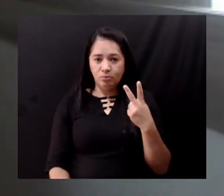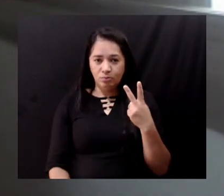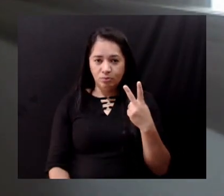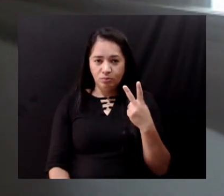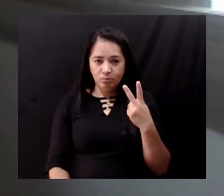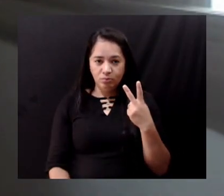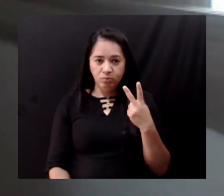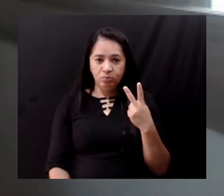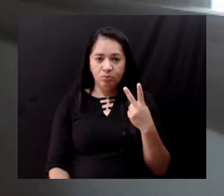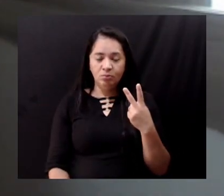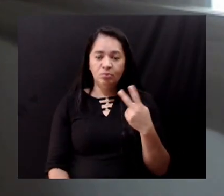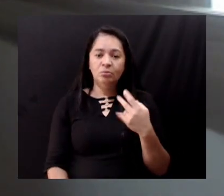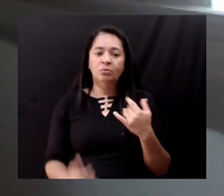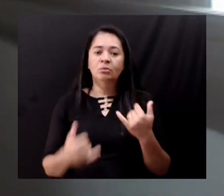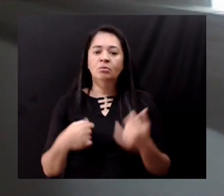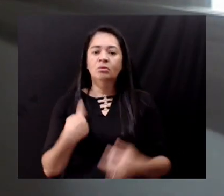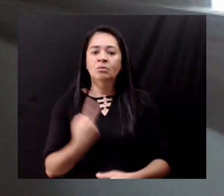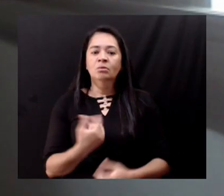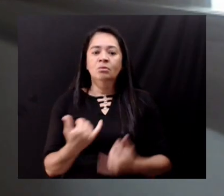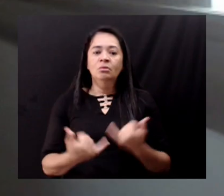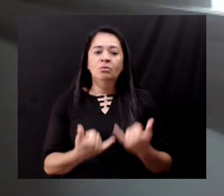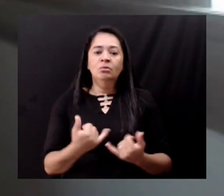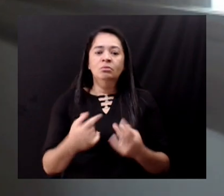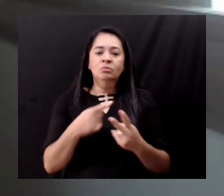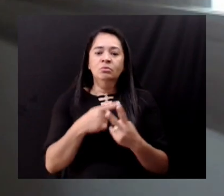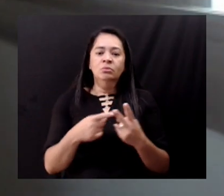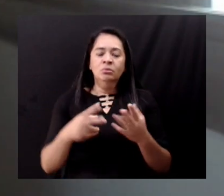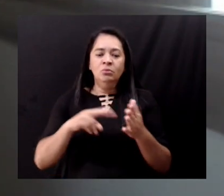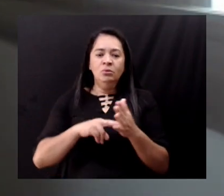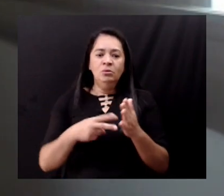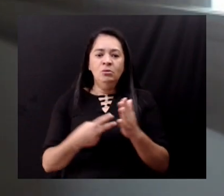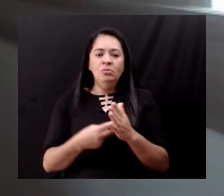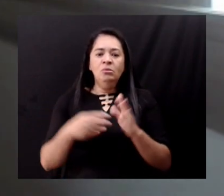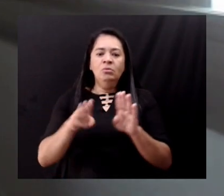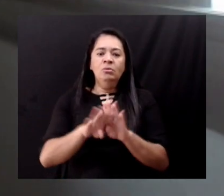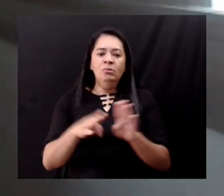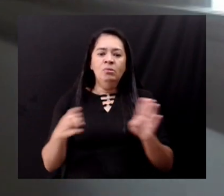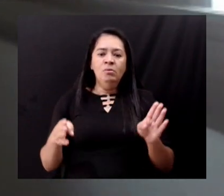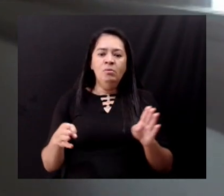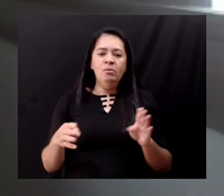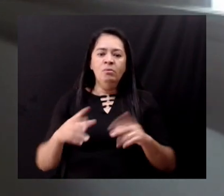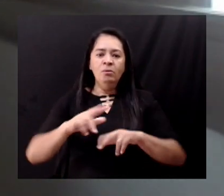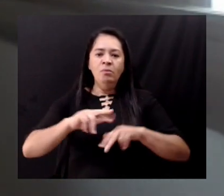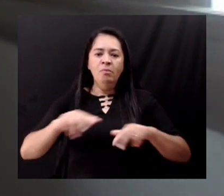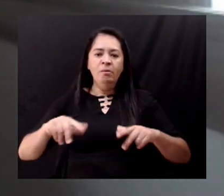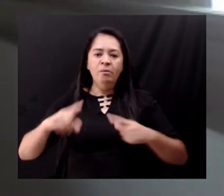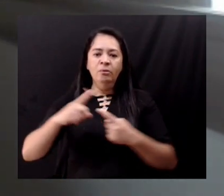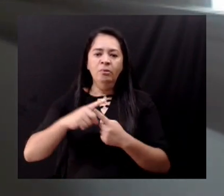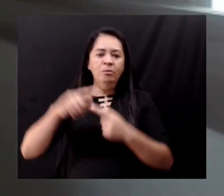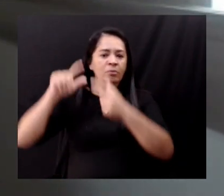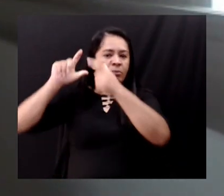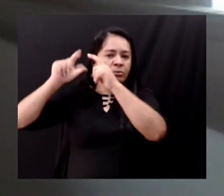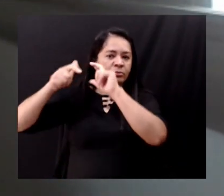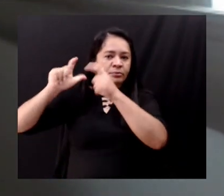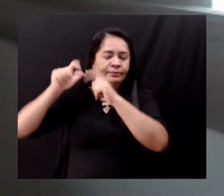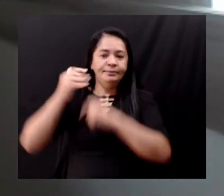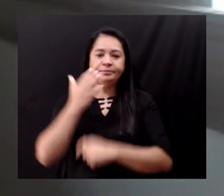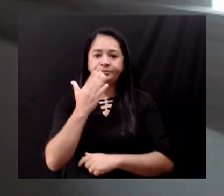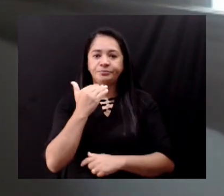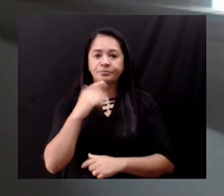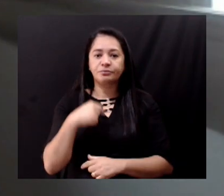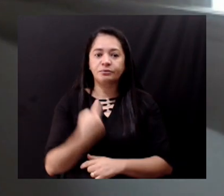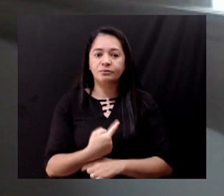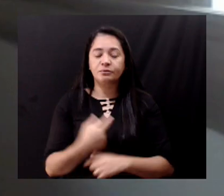que são certas portas de entrada para os transtornos alimentares. Então, o que a gente precisa prestar atenção